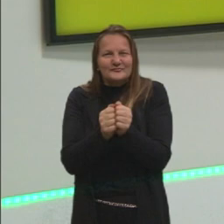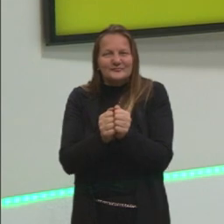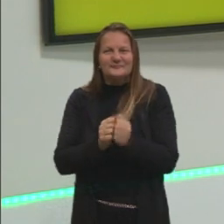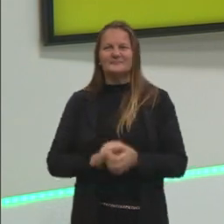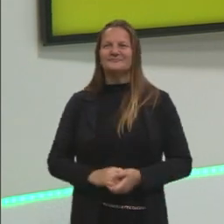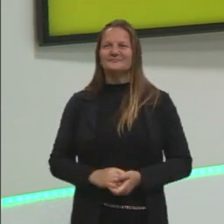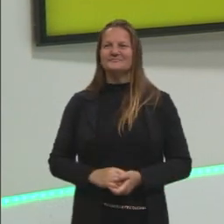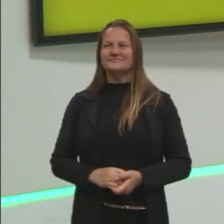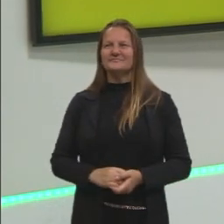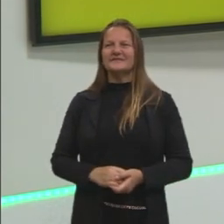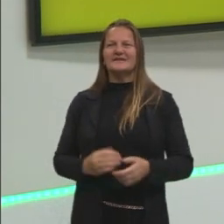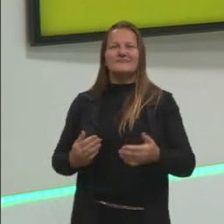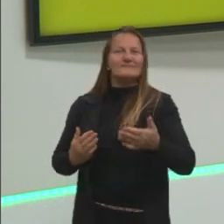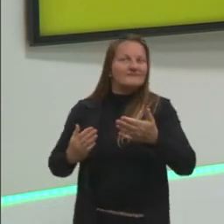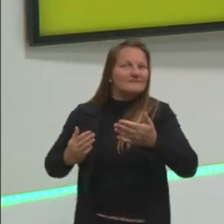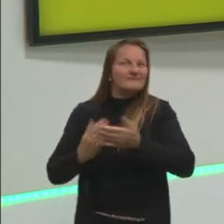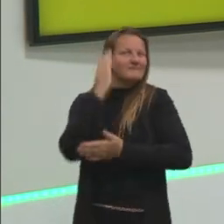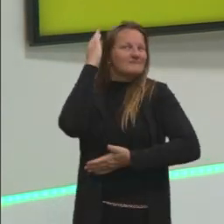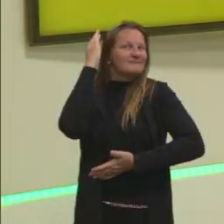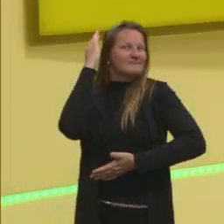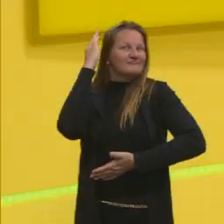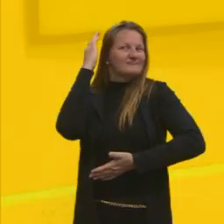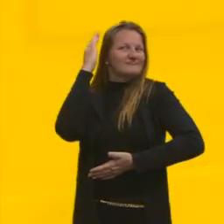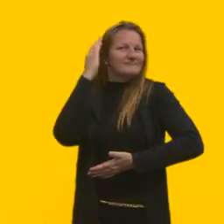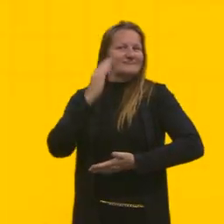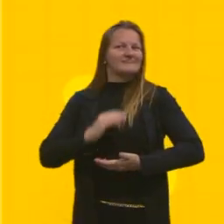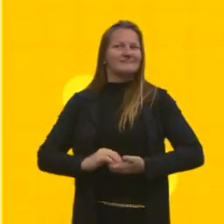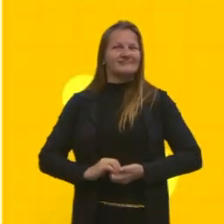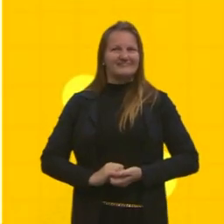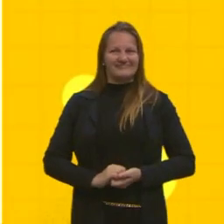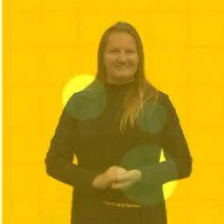gente até lá partiu passar